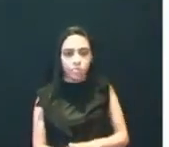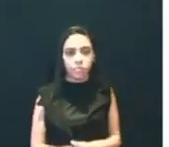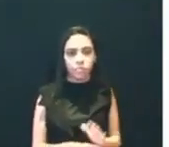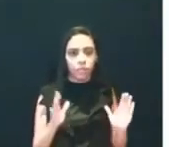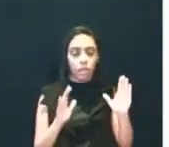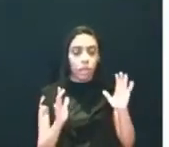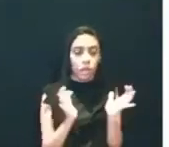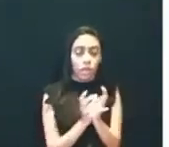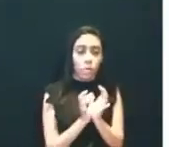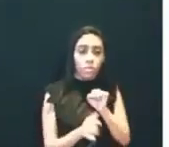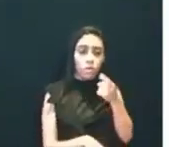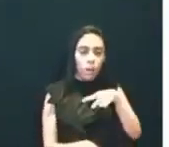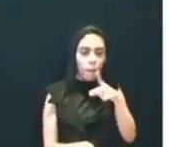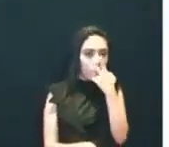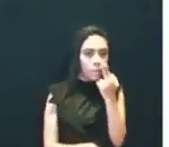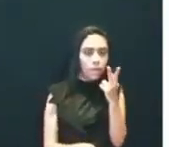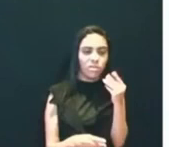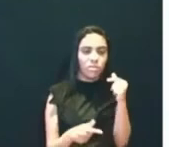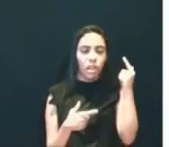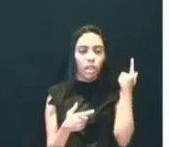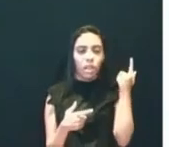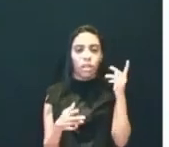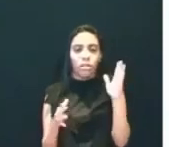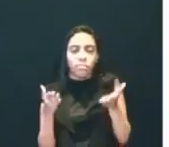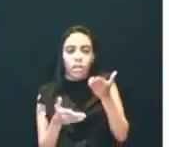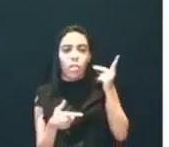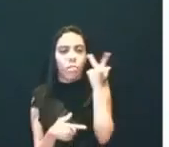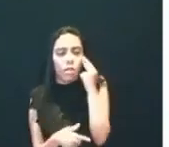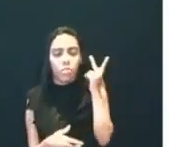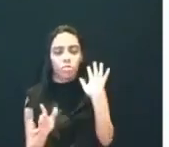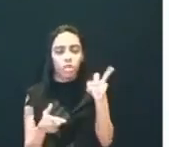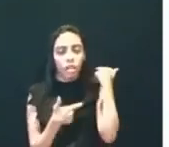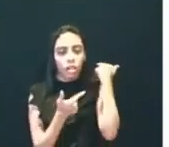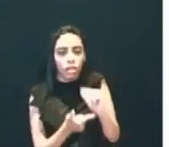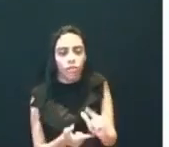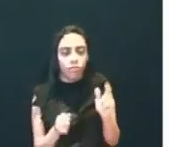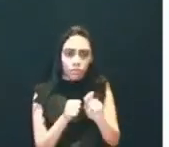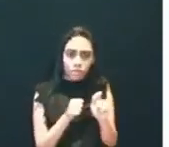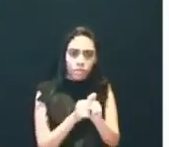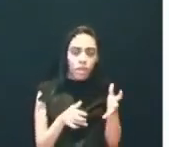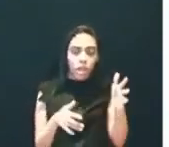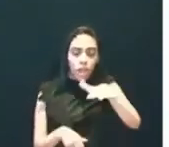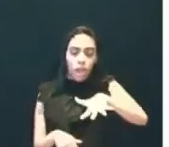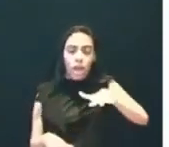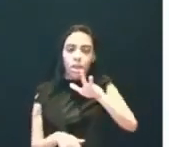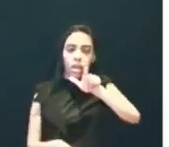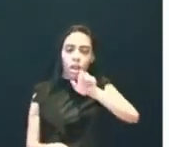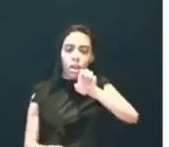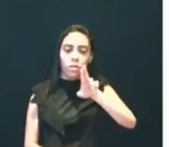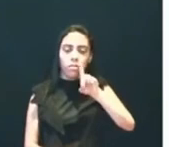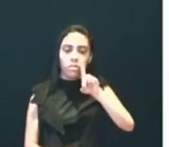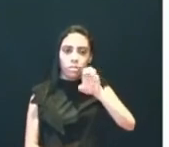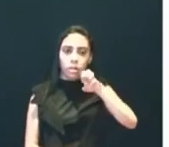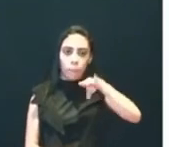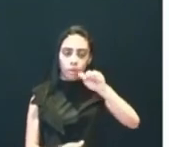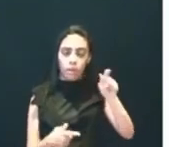gente considerar que o tratamento convencional, a quimioterapia convencional, especificamente na leucemia aguda,